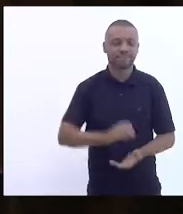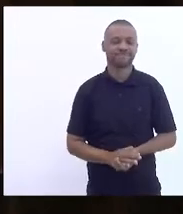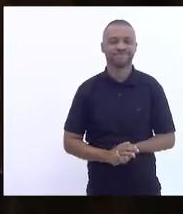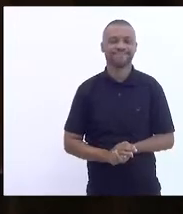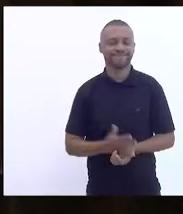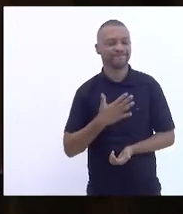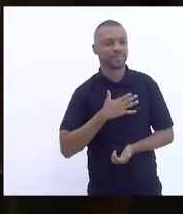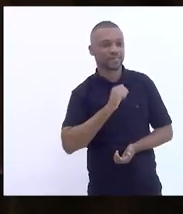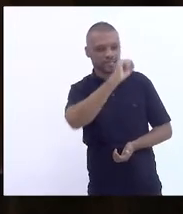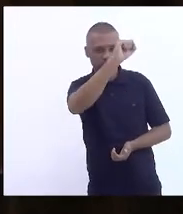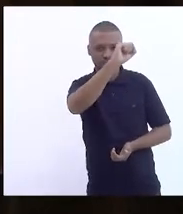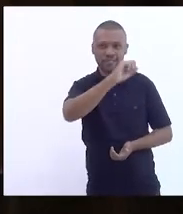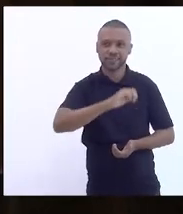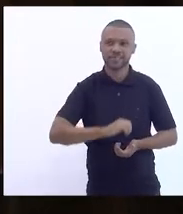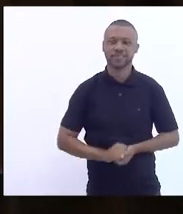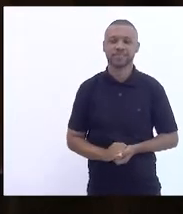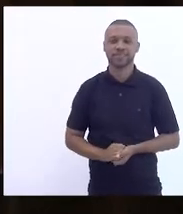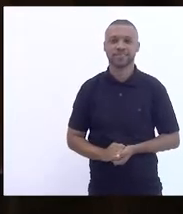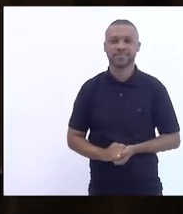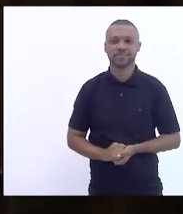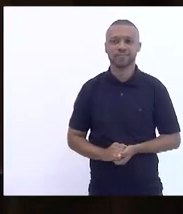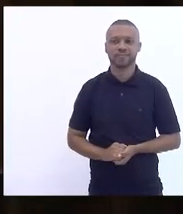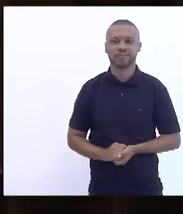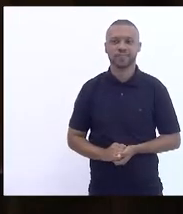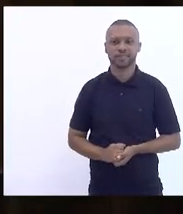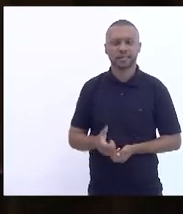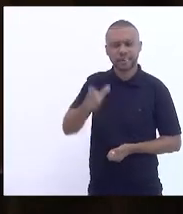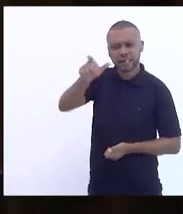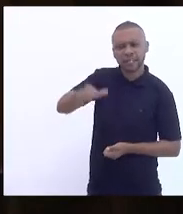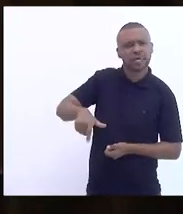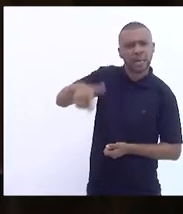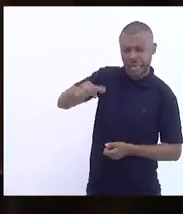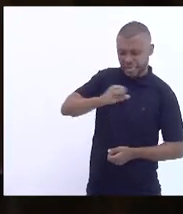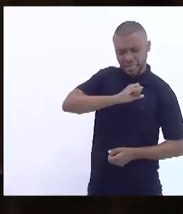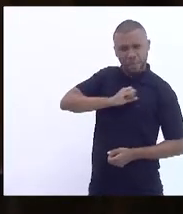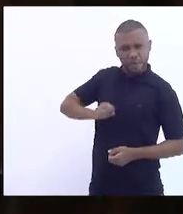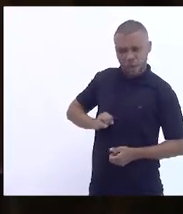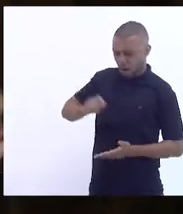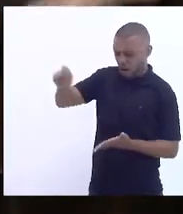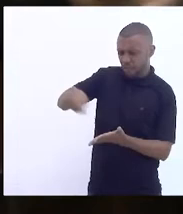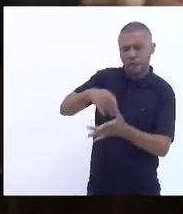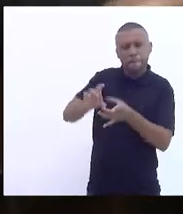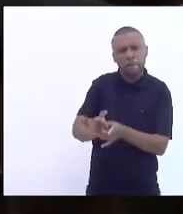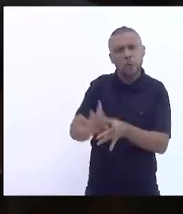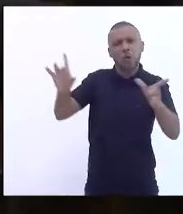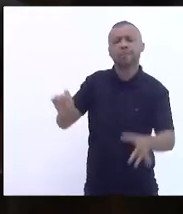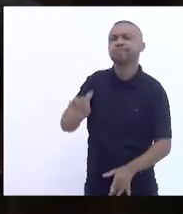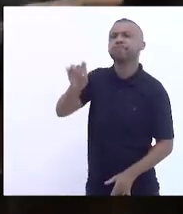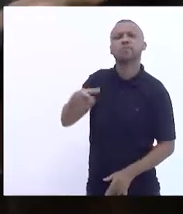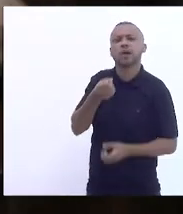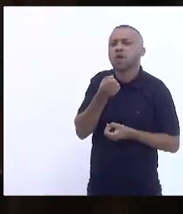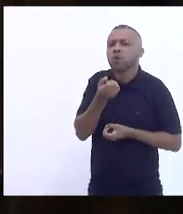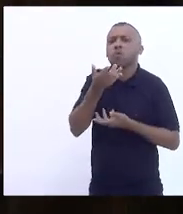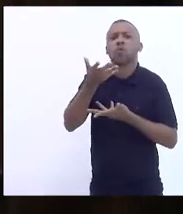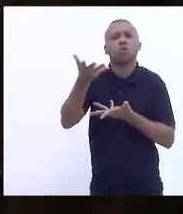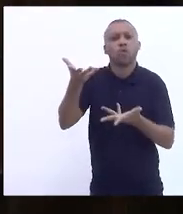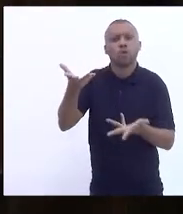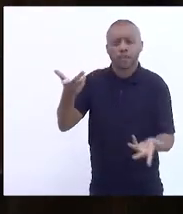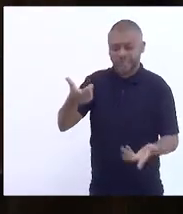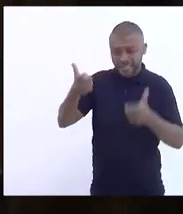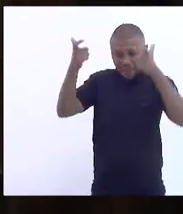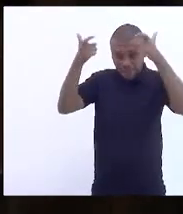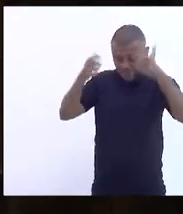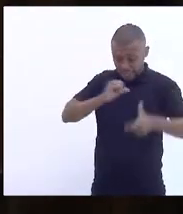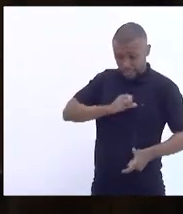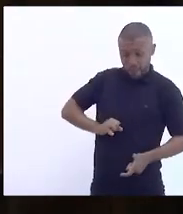foi que dia Oi Isabel deu liberdade dente o que foi que disse que